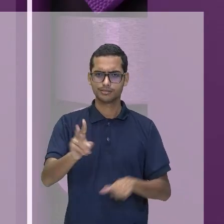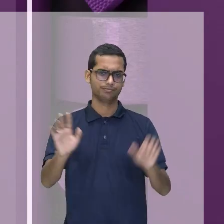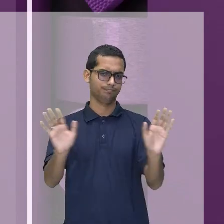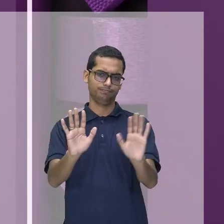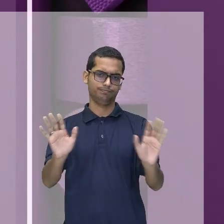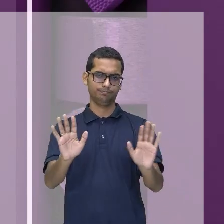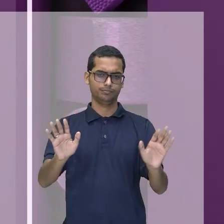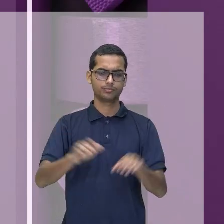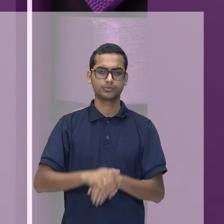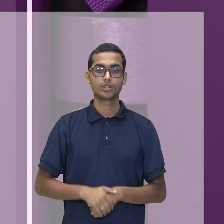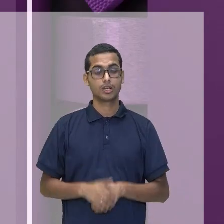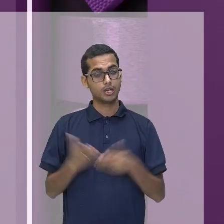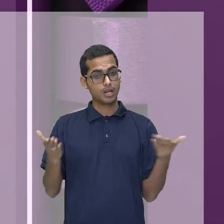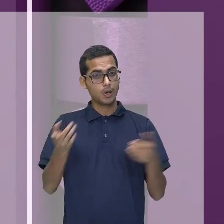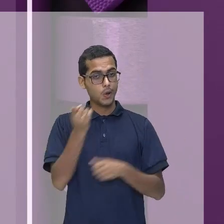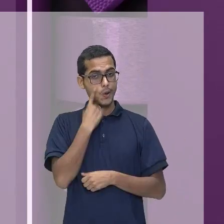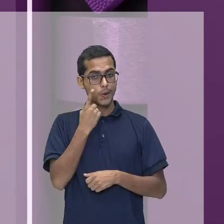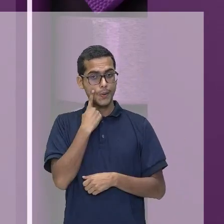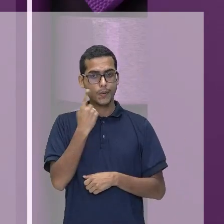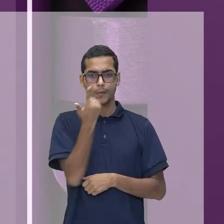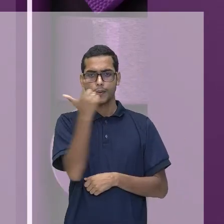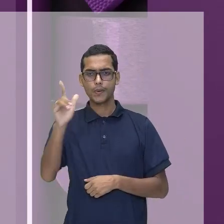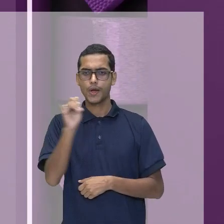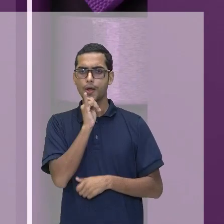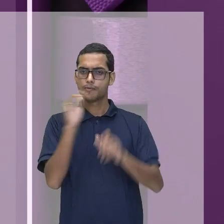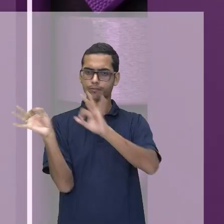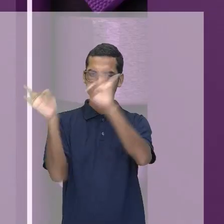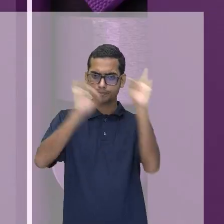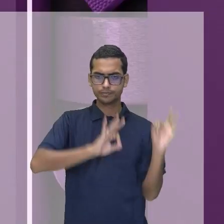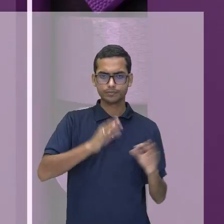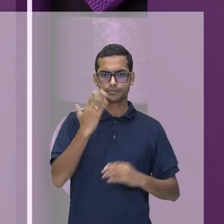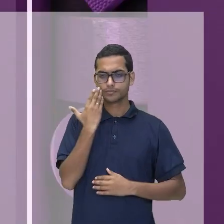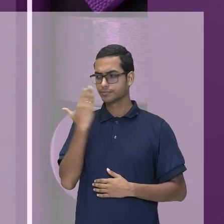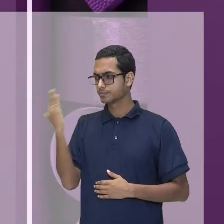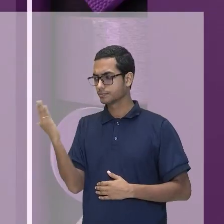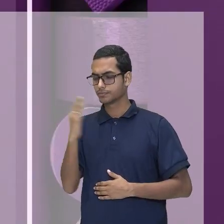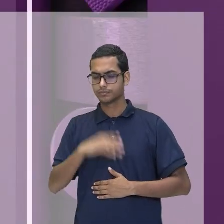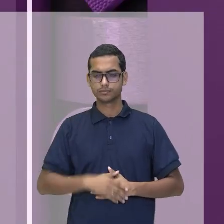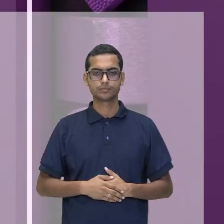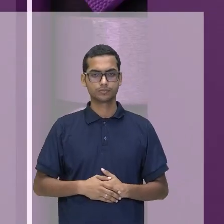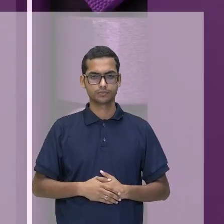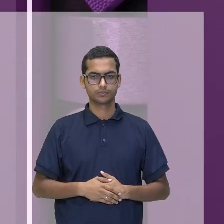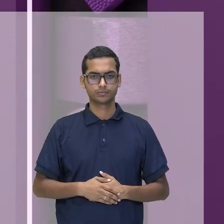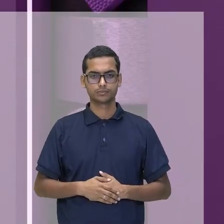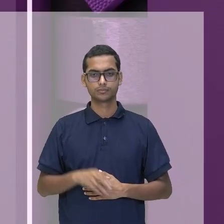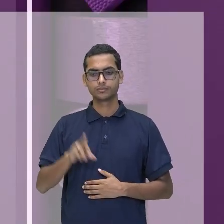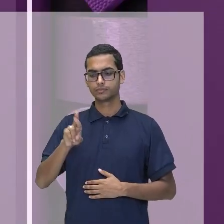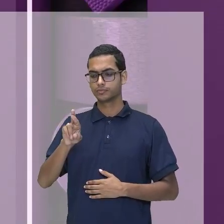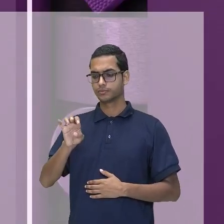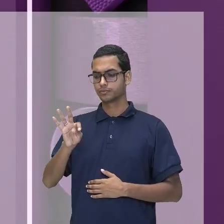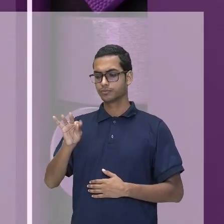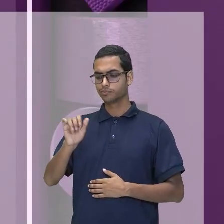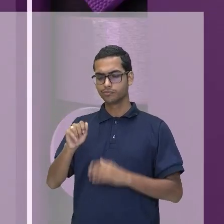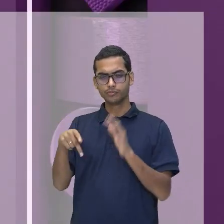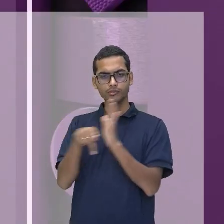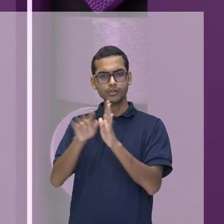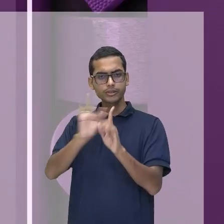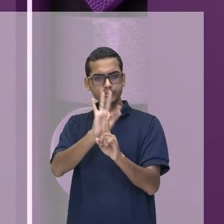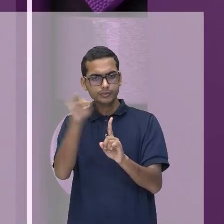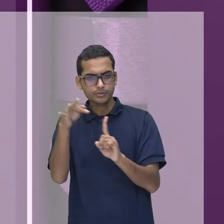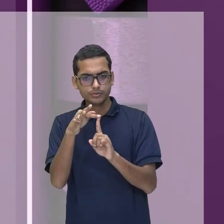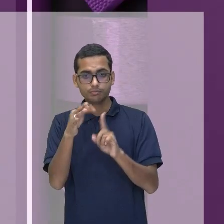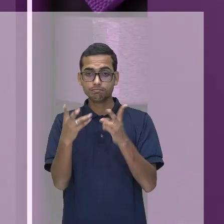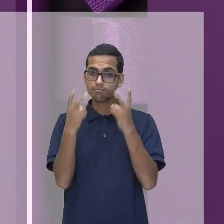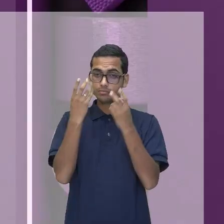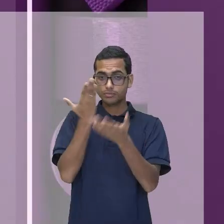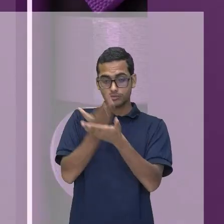Aí eu vou convidar vocês a olharem aqui algumas formas, tá? Algumas retas aí da função. A gente viu aqui uma função crescente, né?